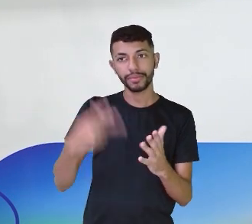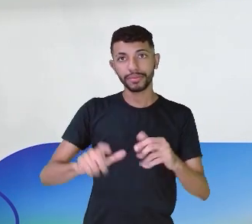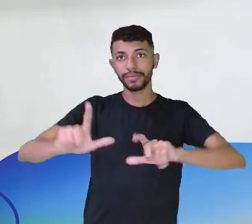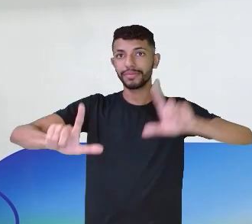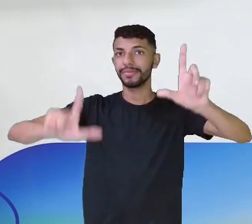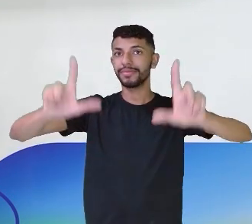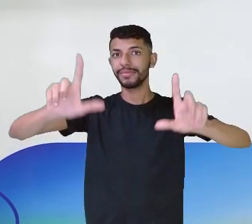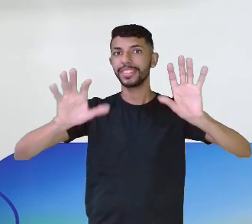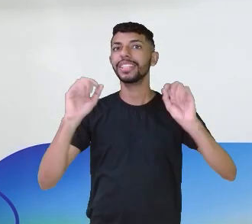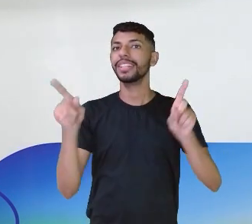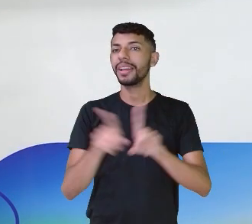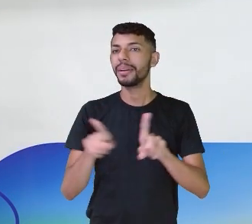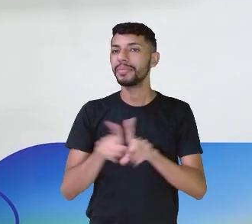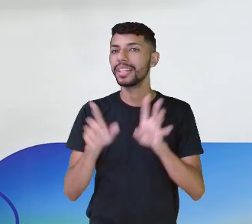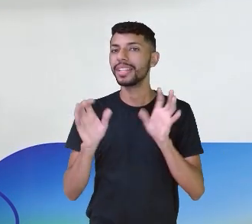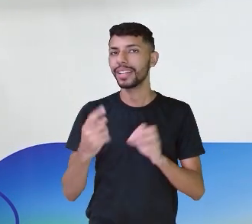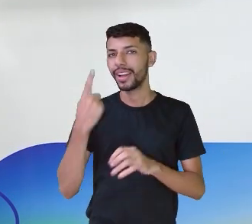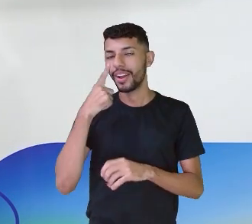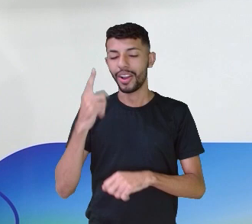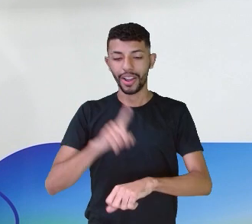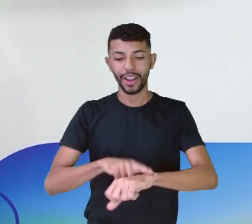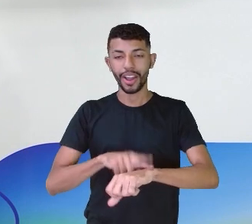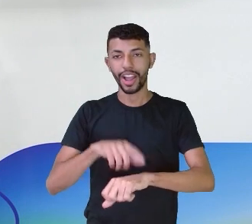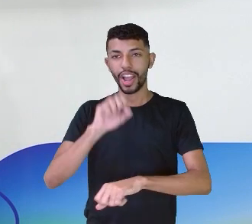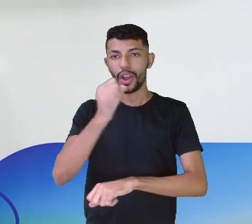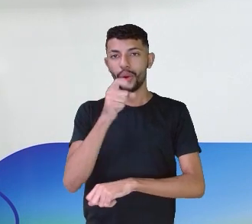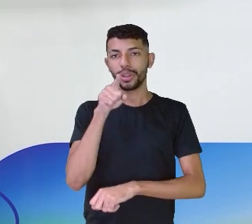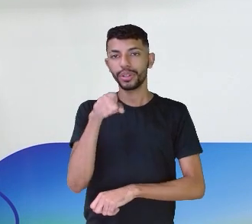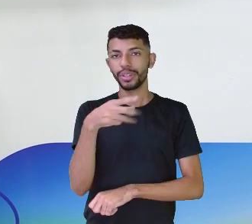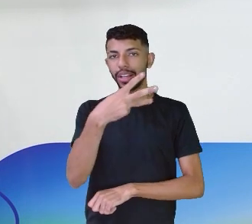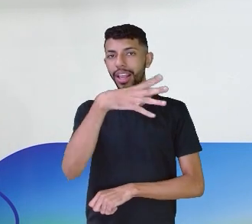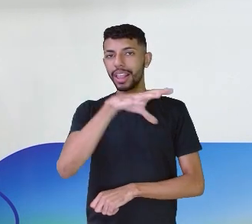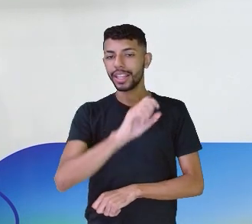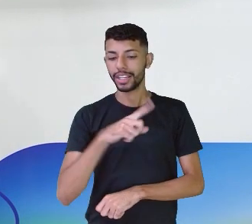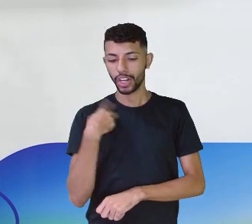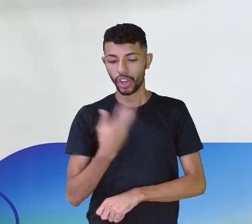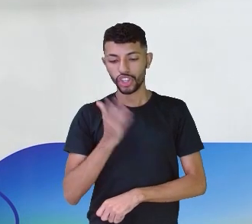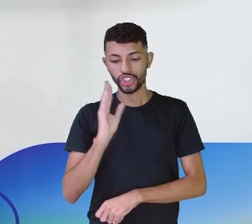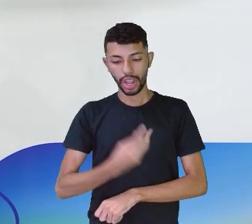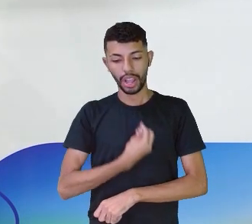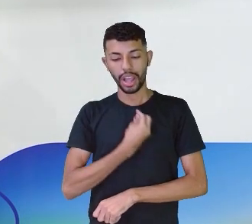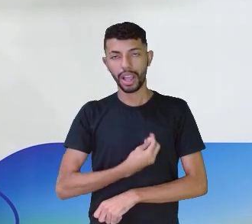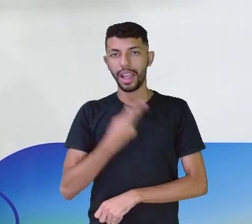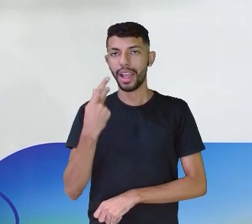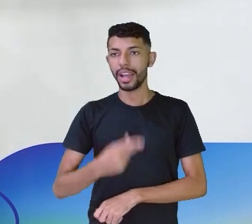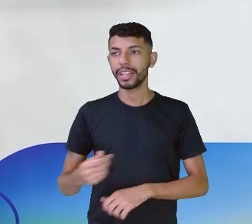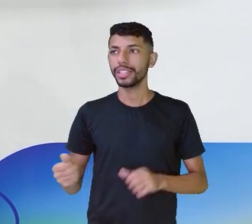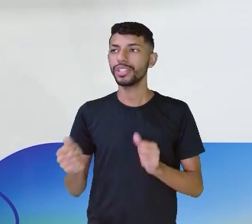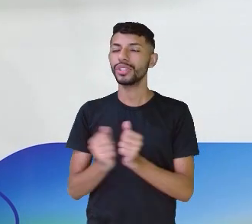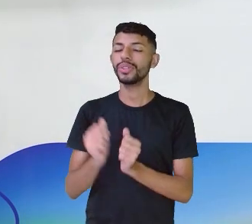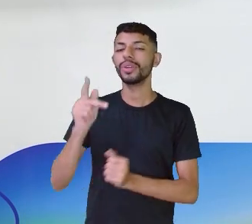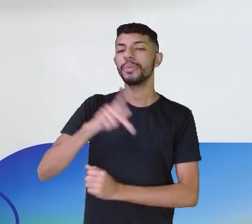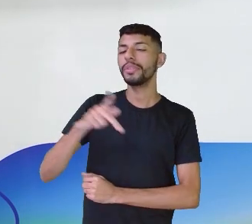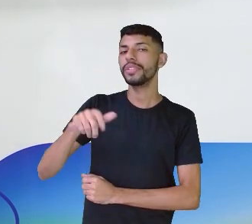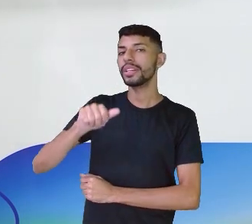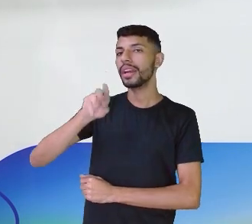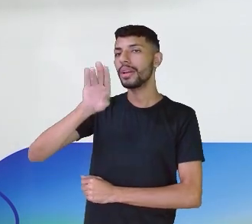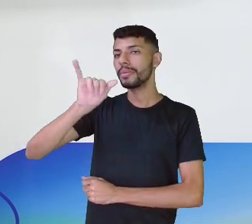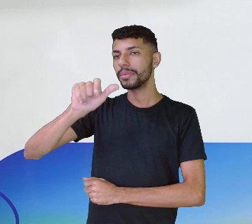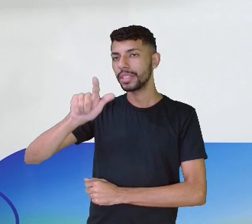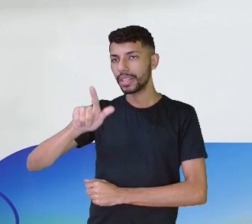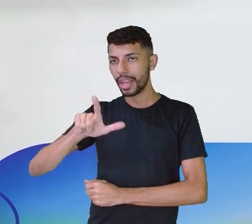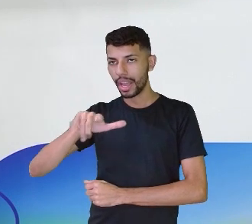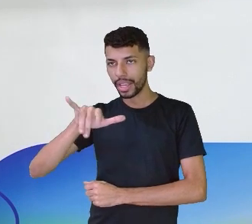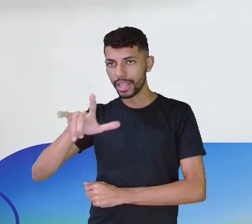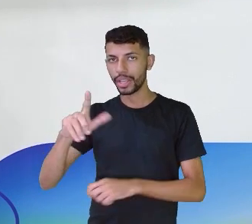vivo também. A partir das 8h30 a gente já está por aqui, né? Começando com a professora Abigail e em seguida as aulas